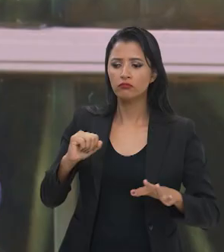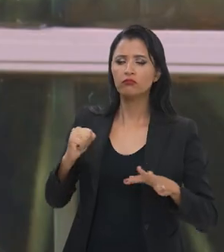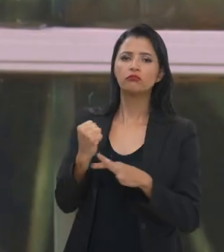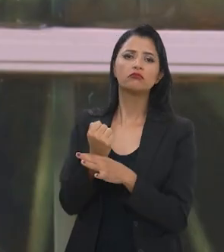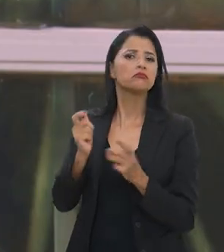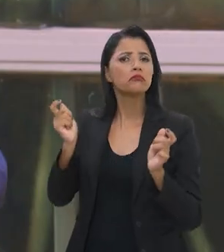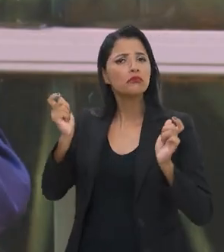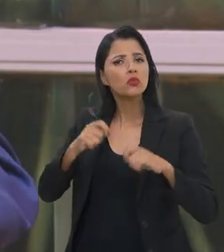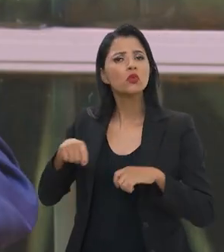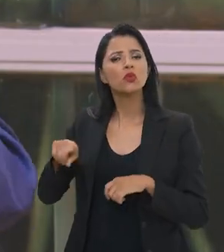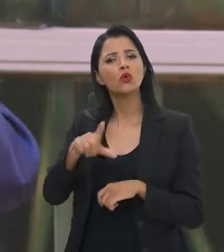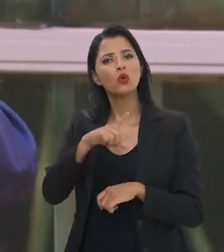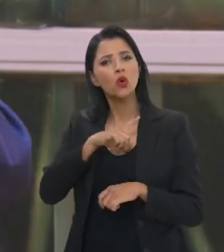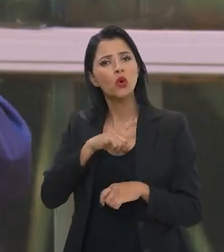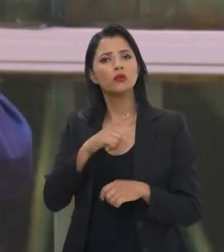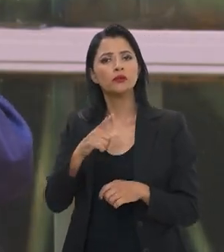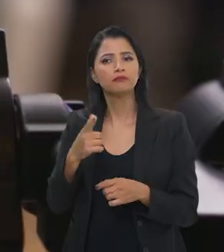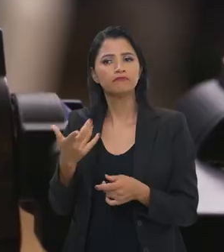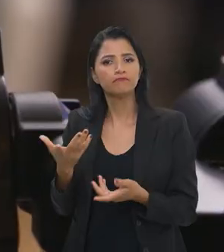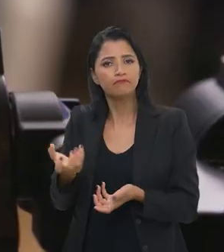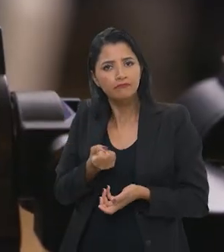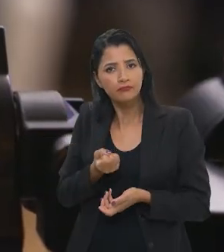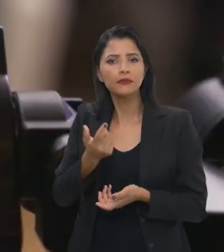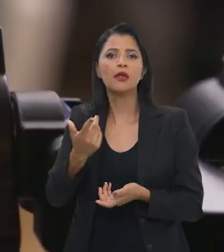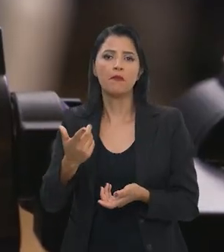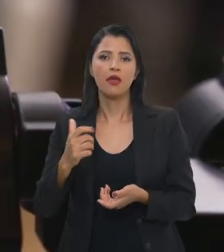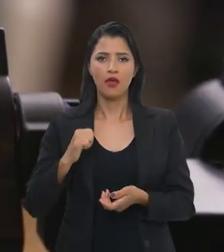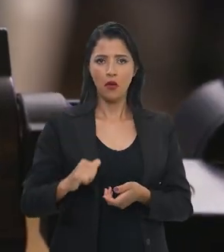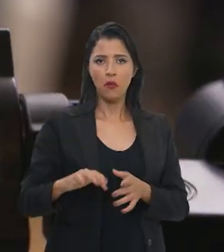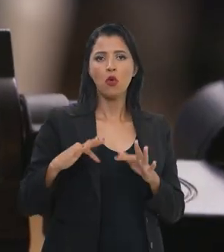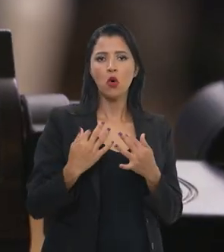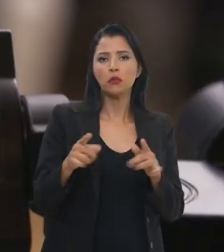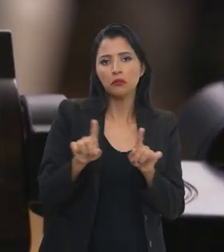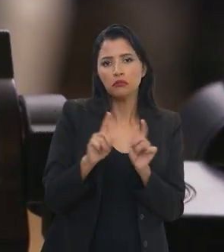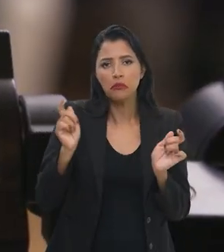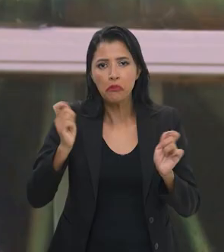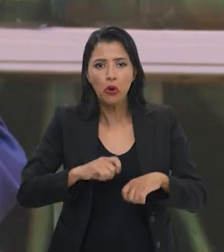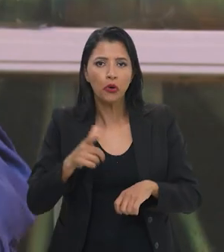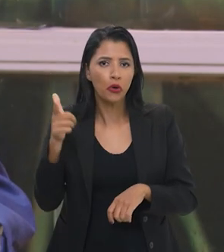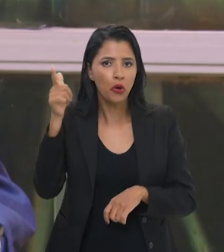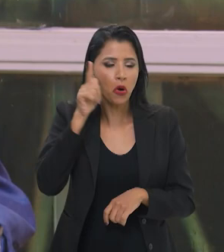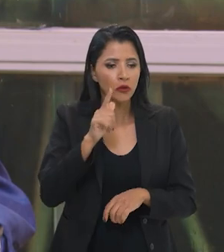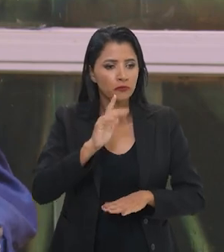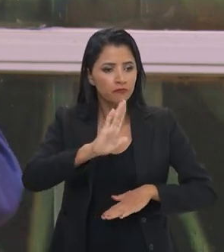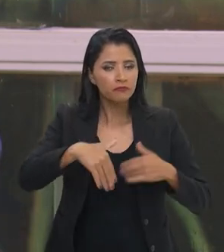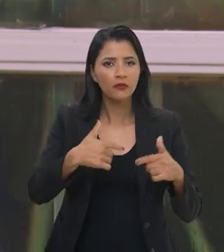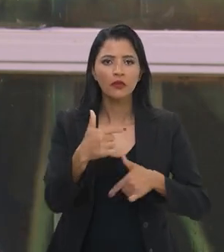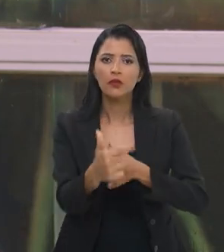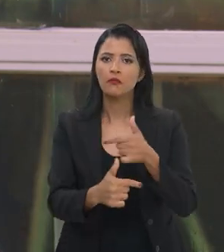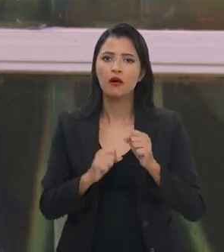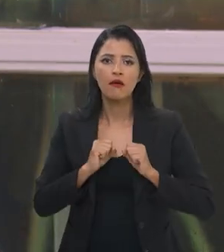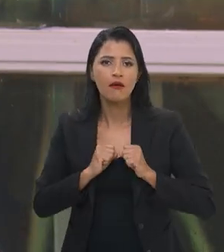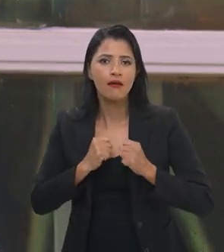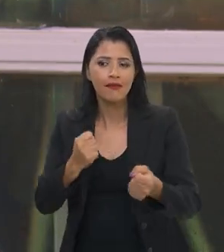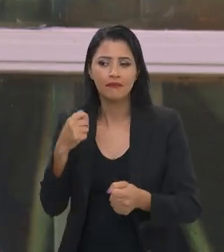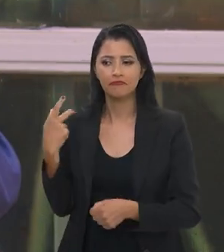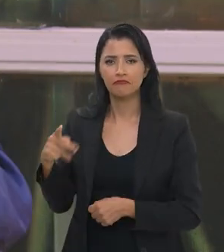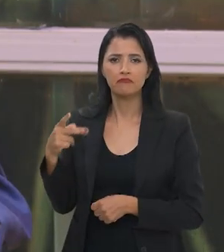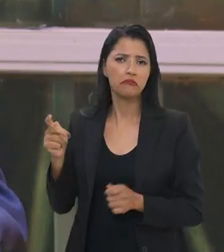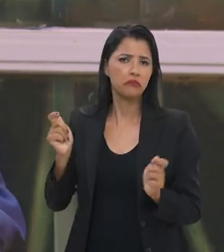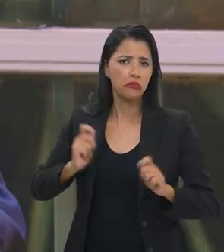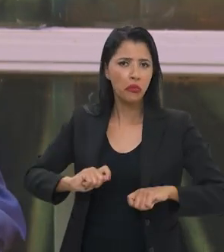garantia ali uma condição é de ter o benefício mas também a chance não é de fruto do trabalho